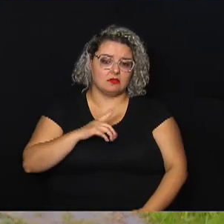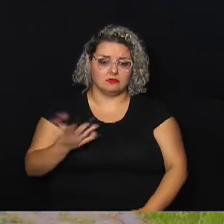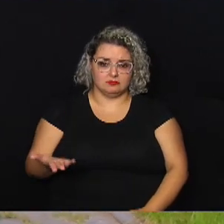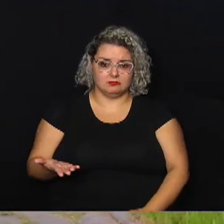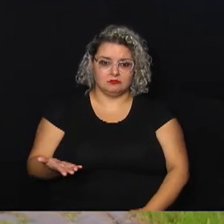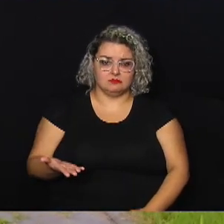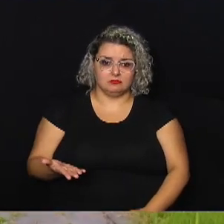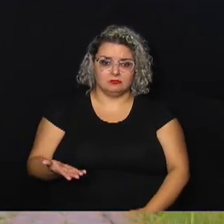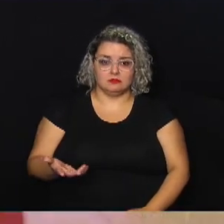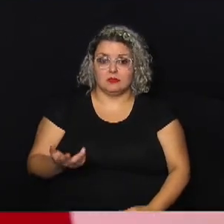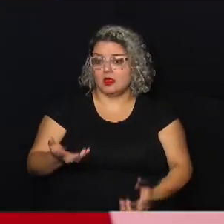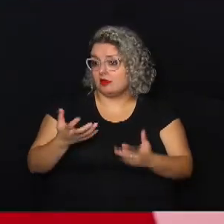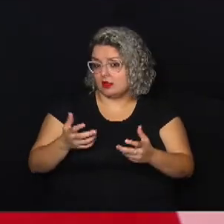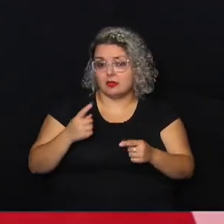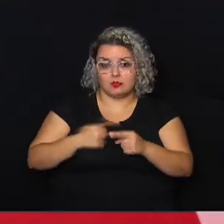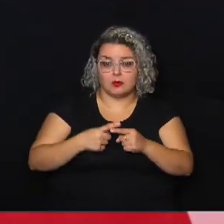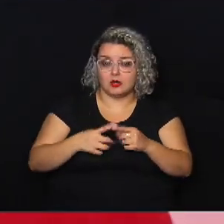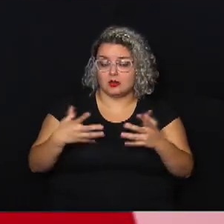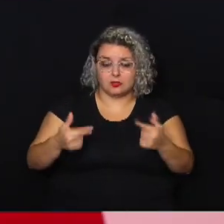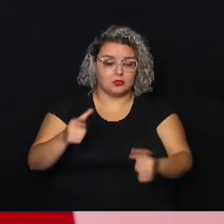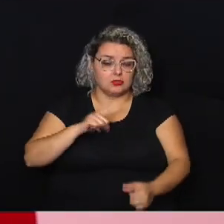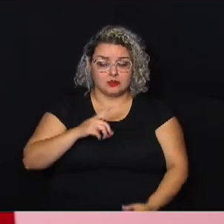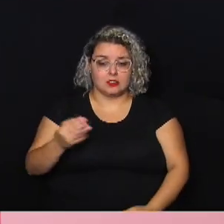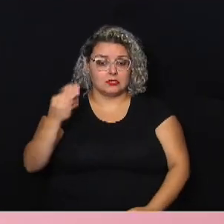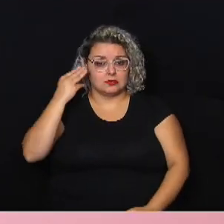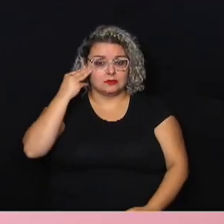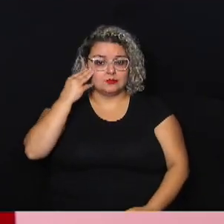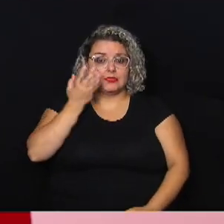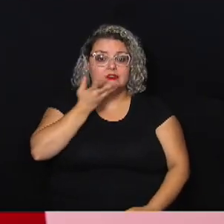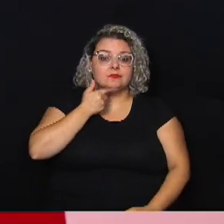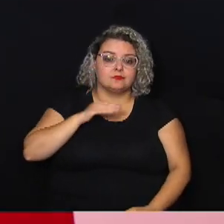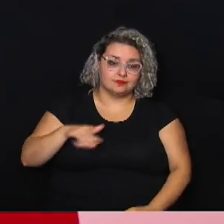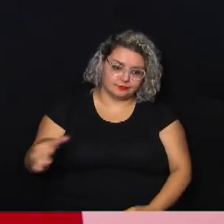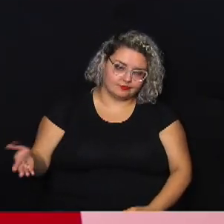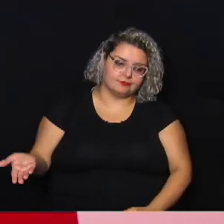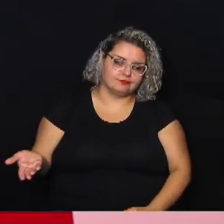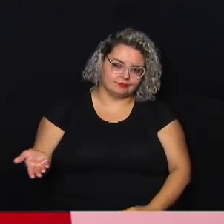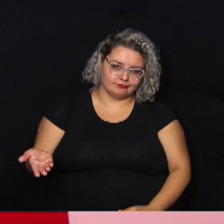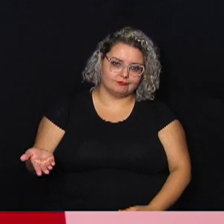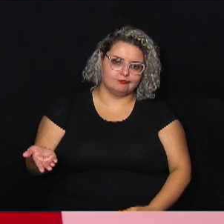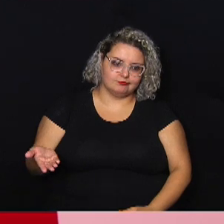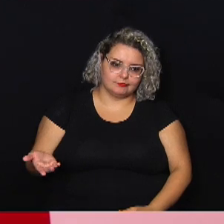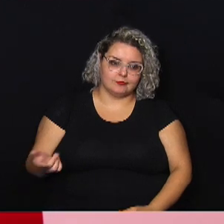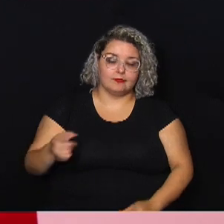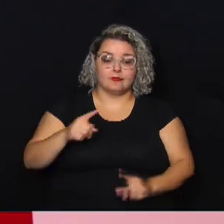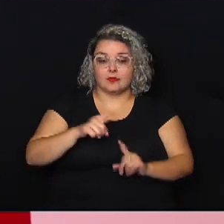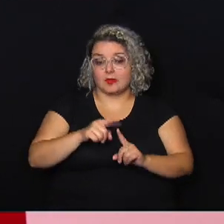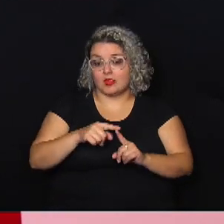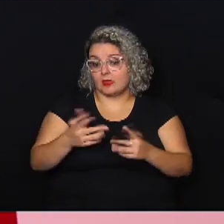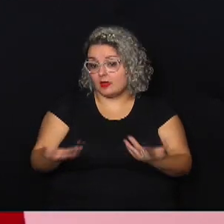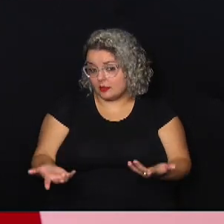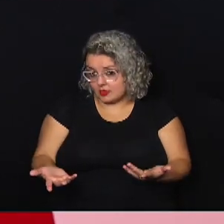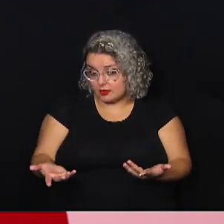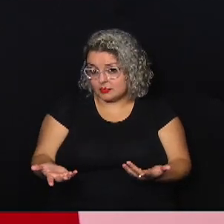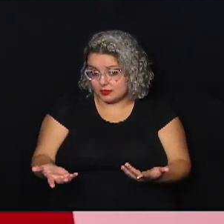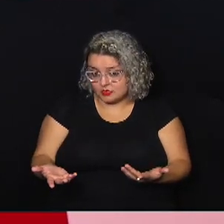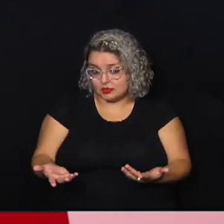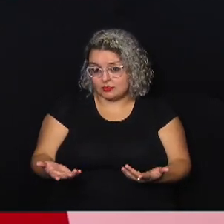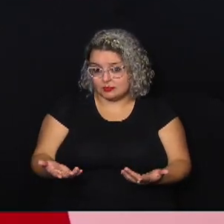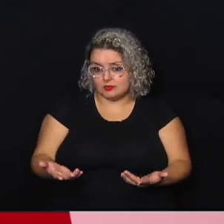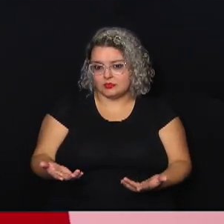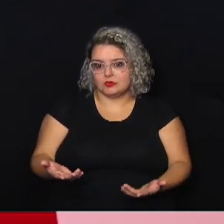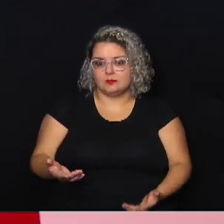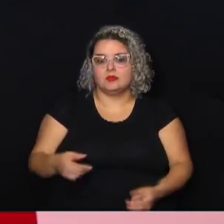usando. E a pessoa leva essa mentalidade infantil até o resto da vida. Esse é um tipo de bens que deve se